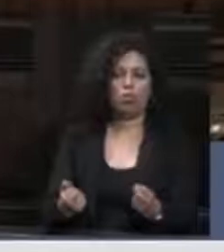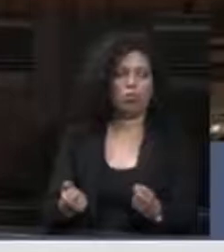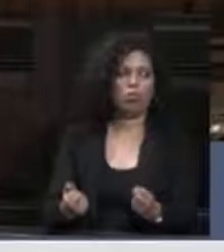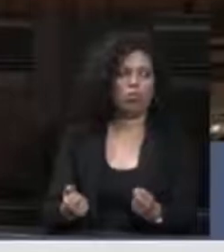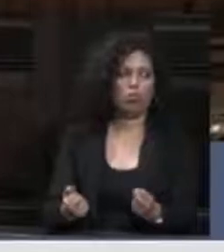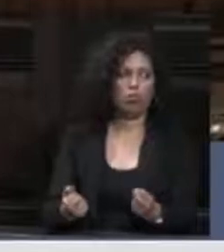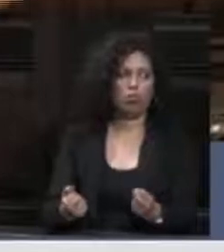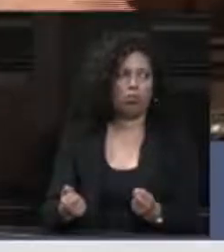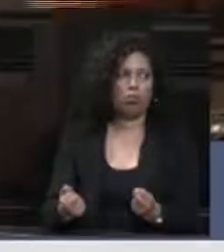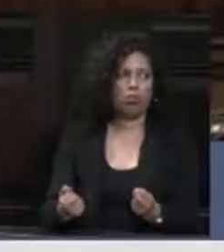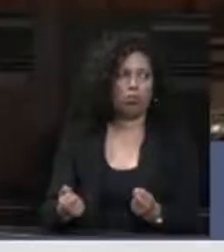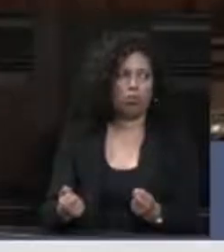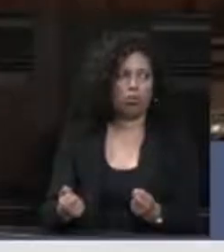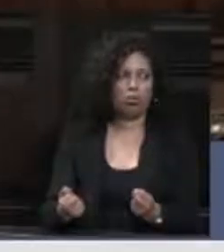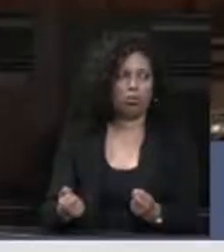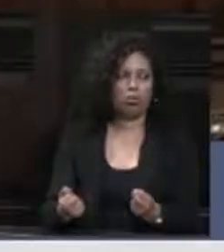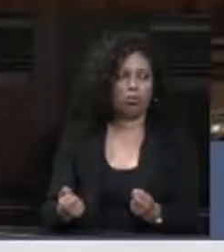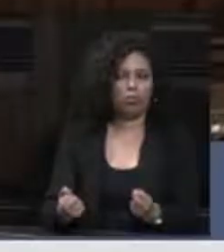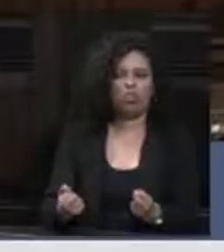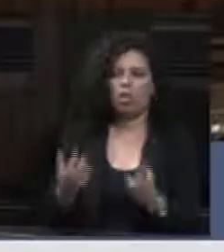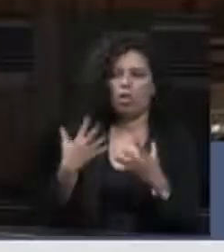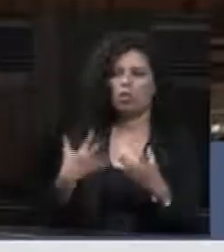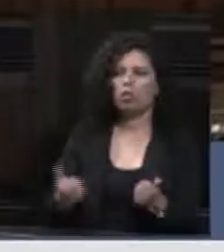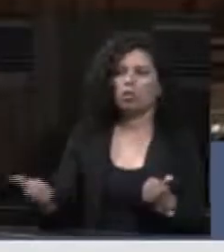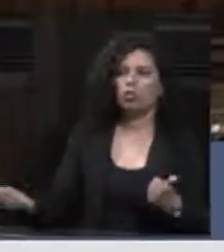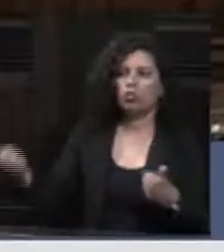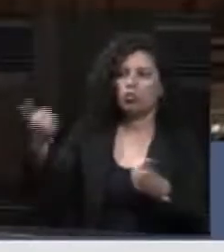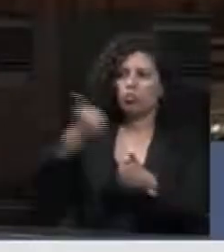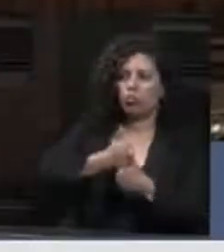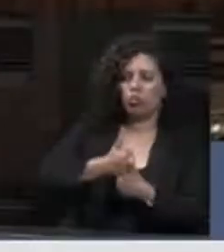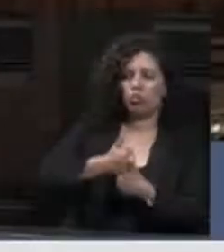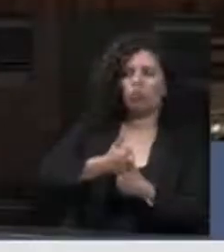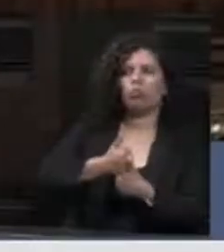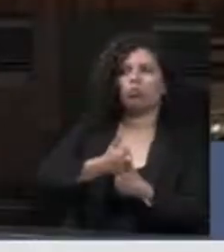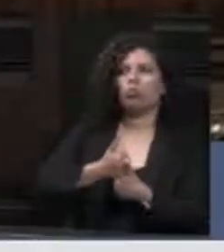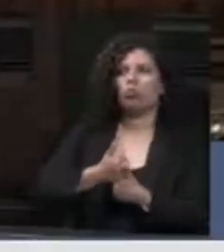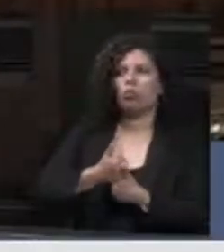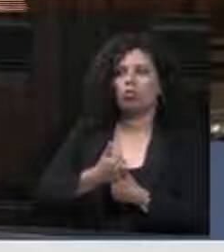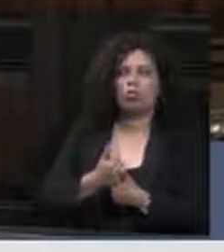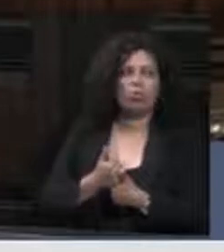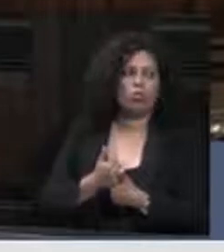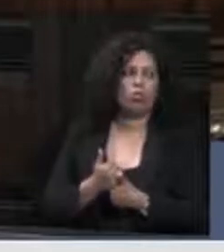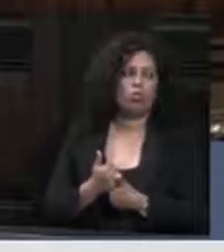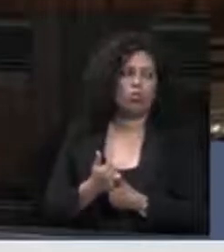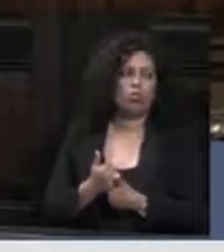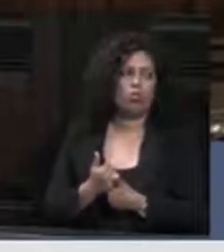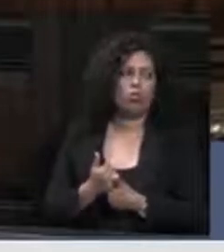institucional, formal, de transferência do Antônio Sarlo da